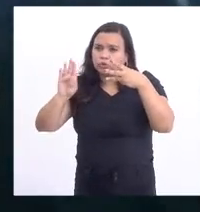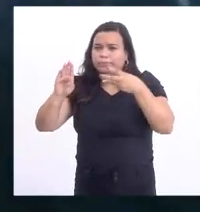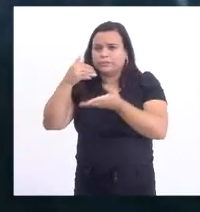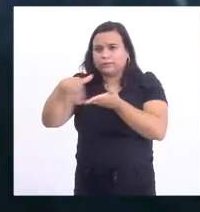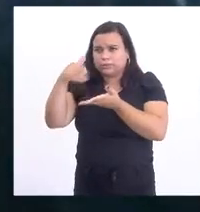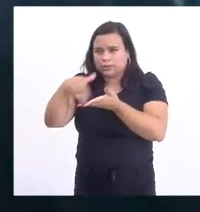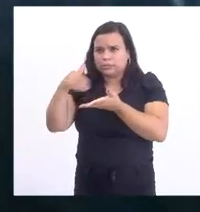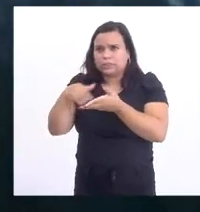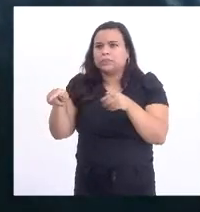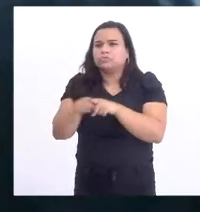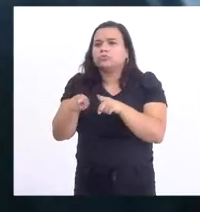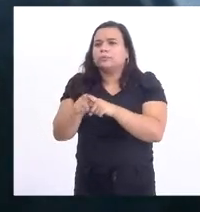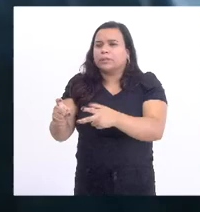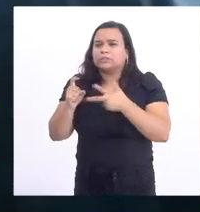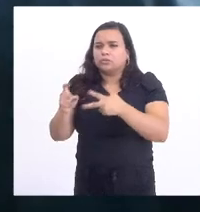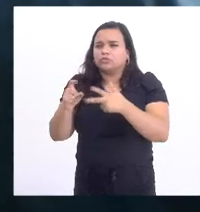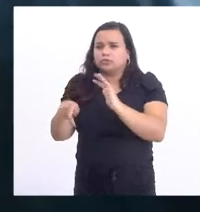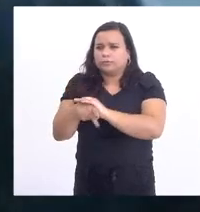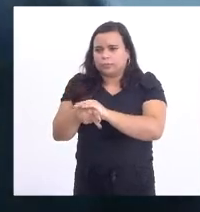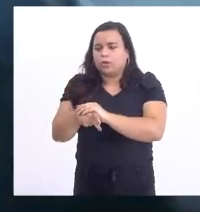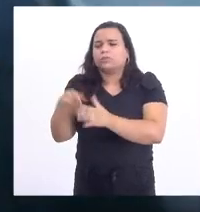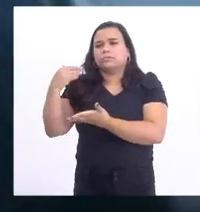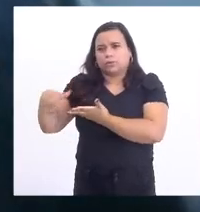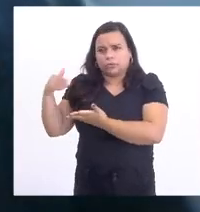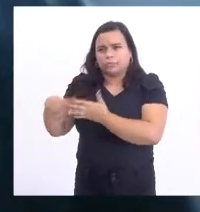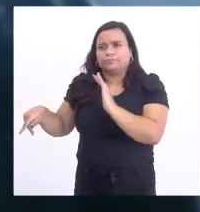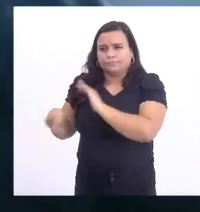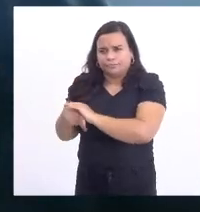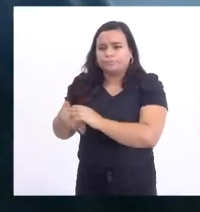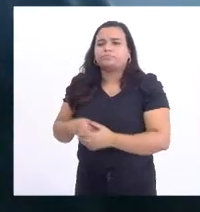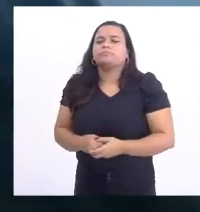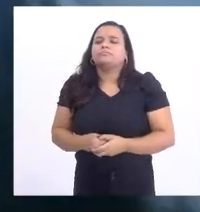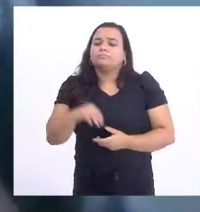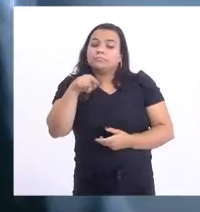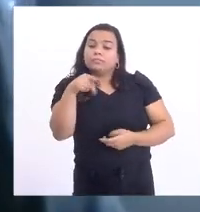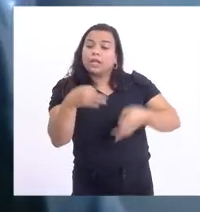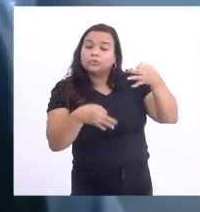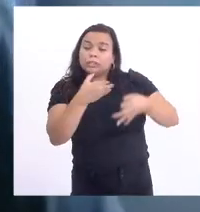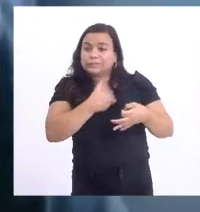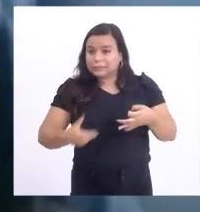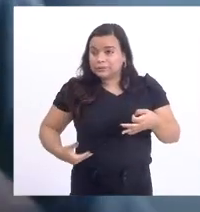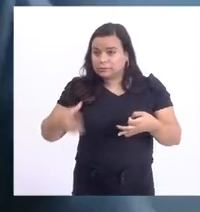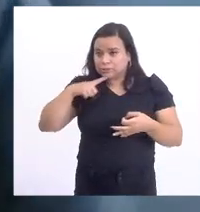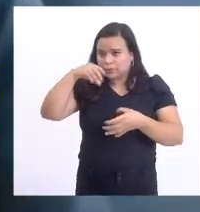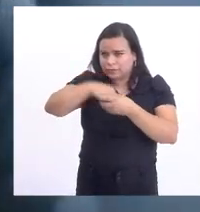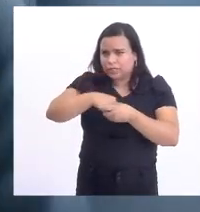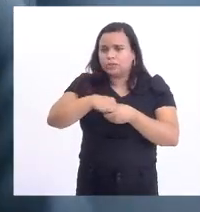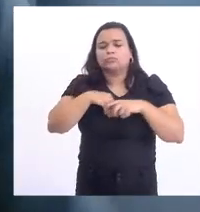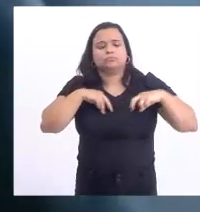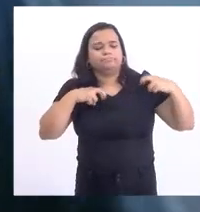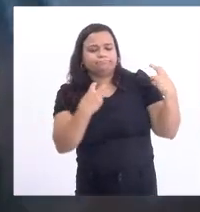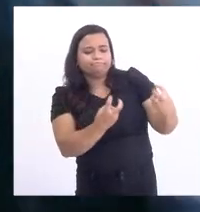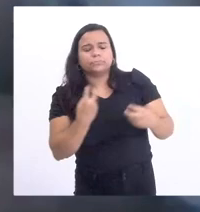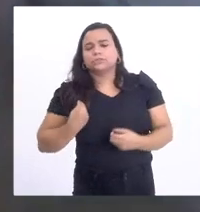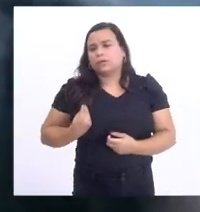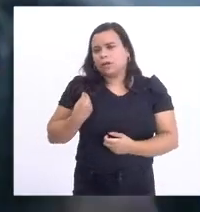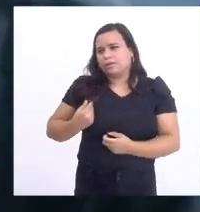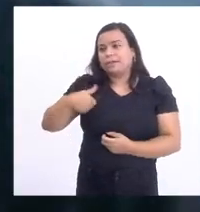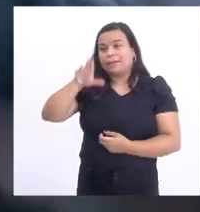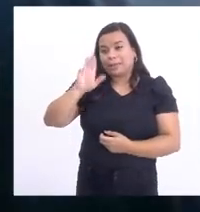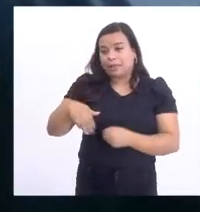subsecretários e executivos da secretaria. E nessa audiência pública estavam lá os que produzem a cultura,